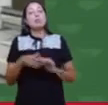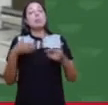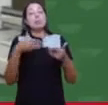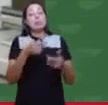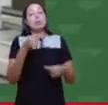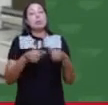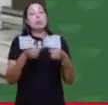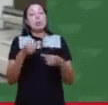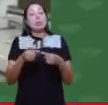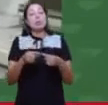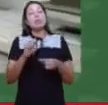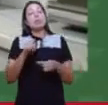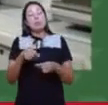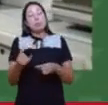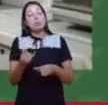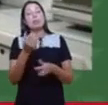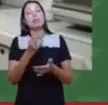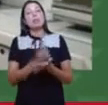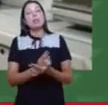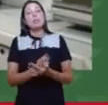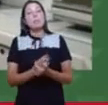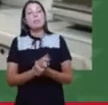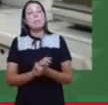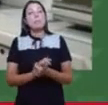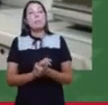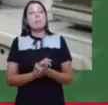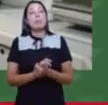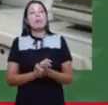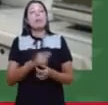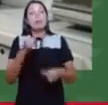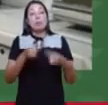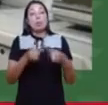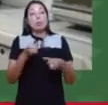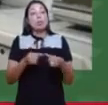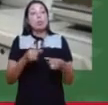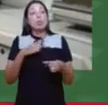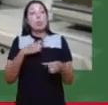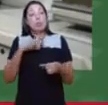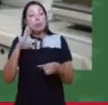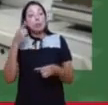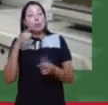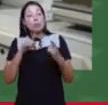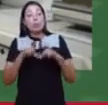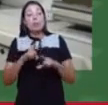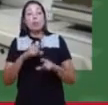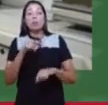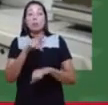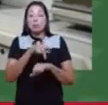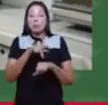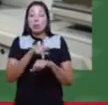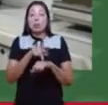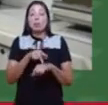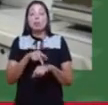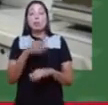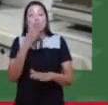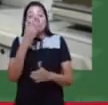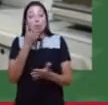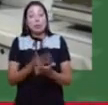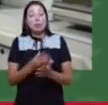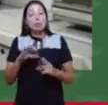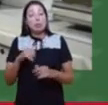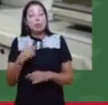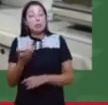da política. É muito, muito importante. É na política que a gente define os rumos do país, é na política que a gente define o que